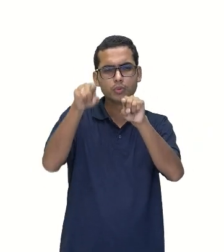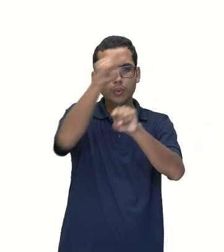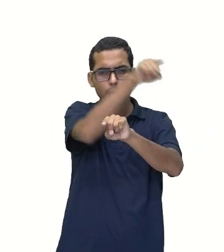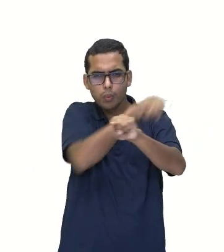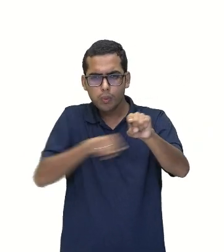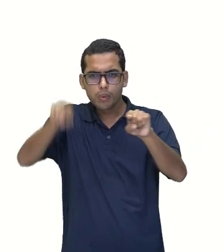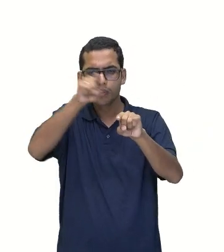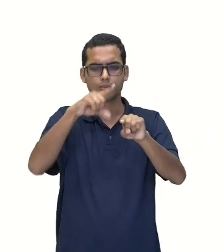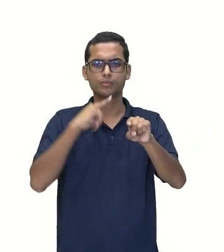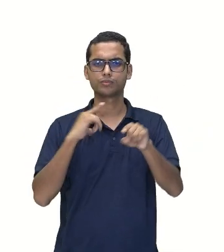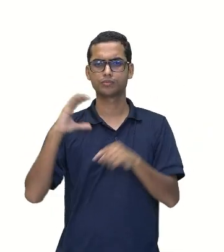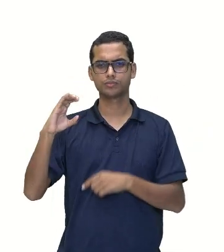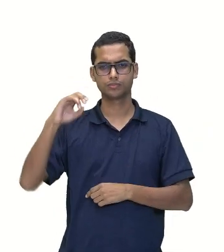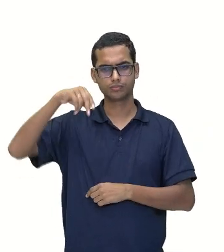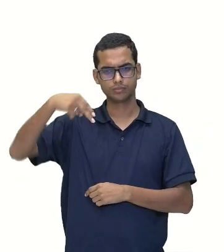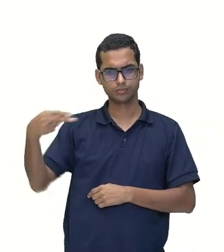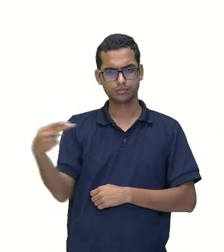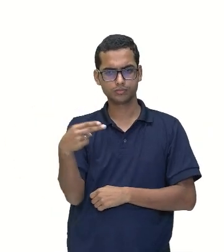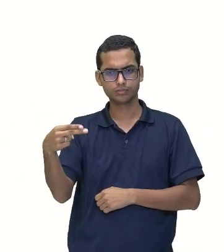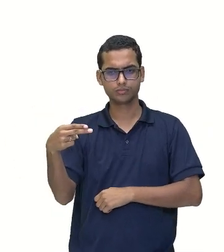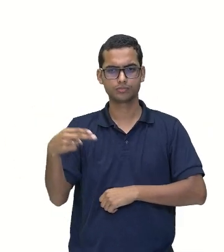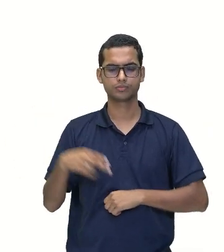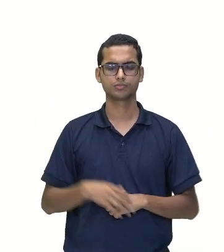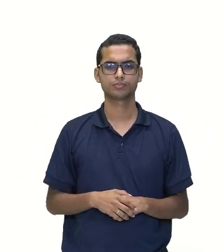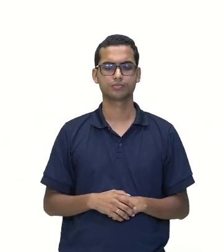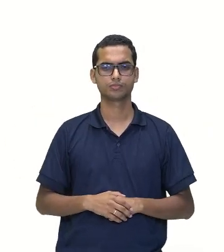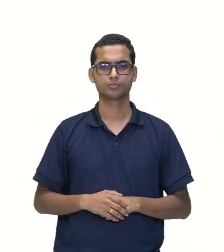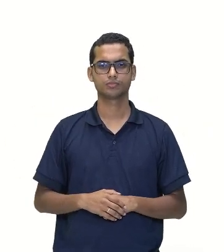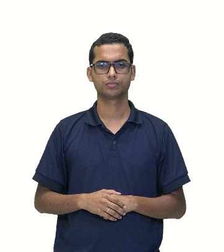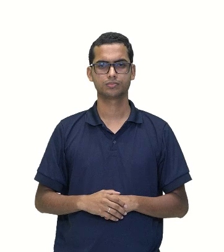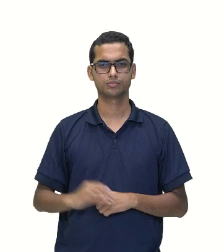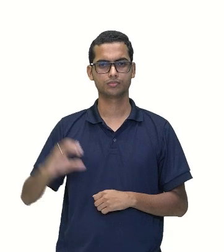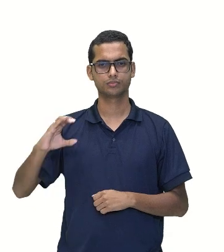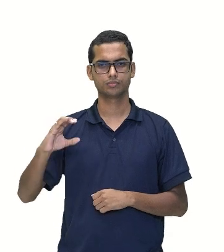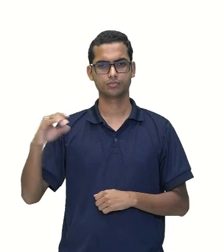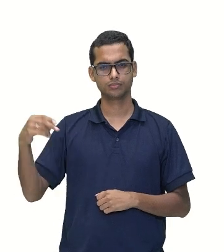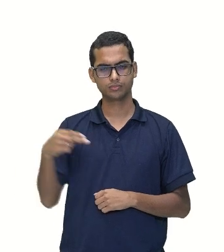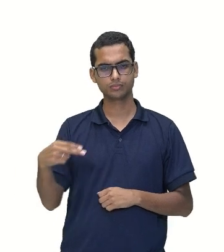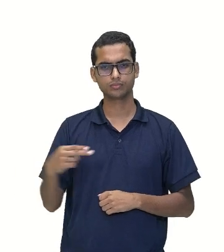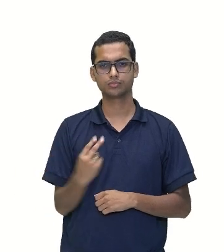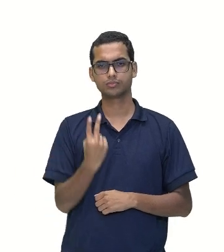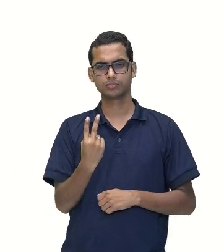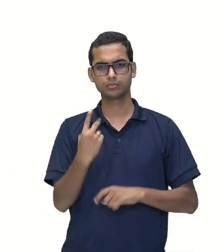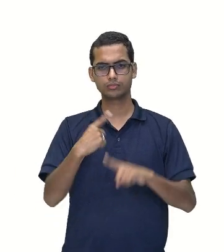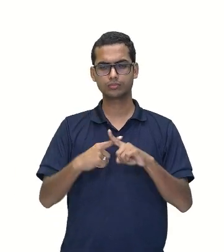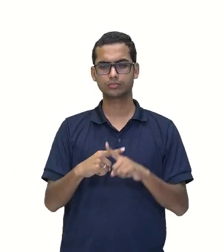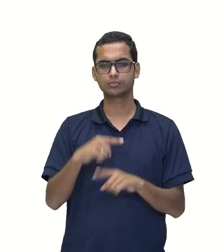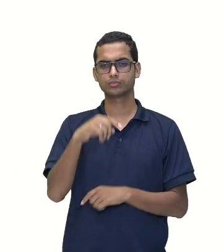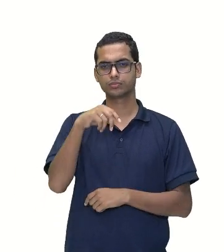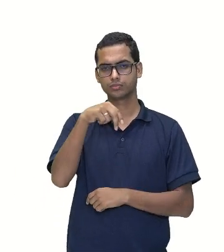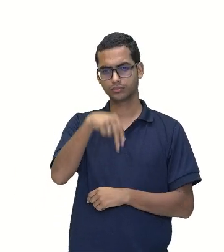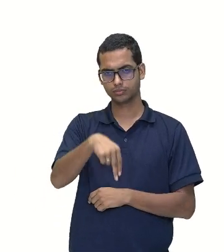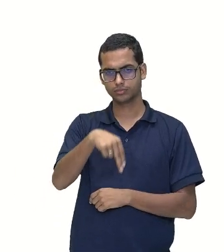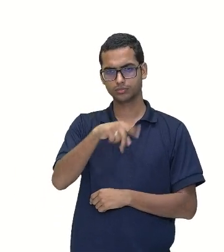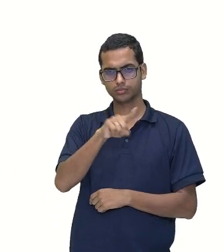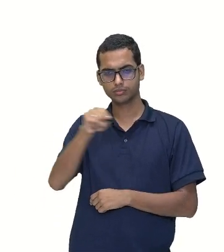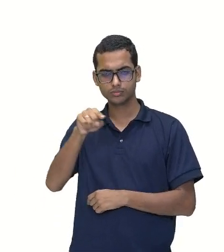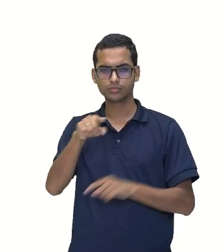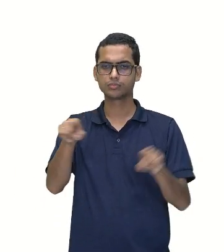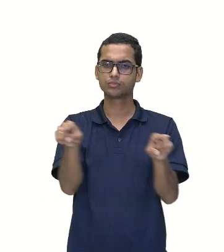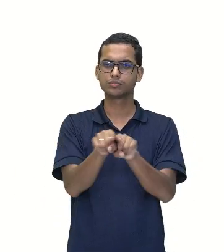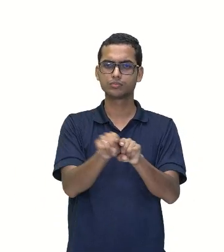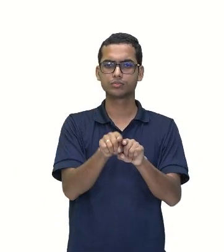a... Vou colocar a fórmula toda aqui. 2 vezes π vezes o raio.